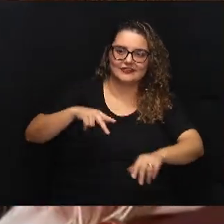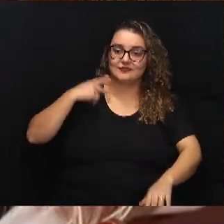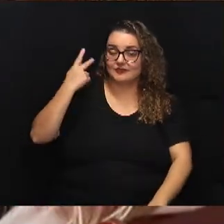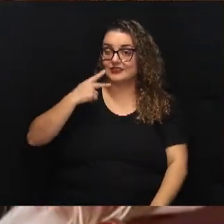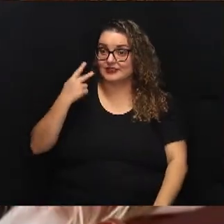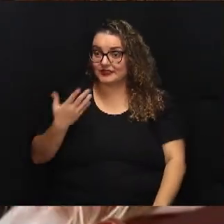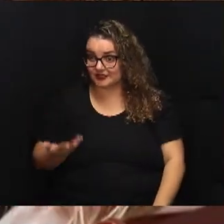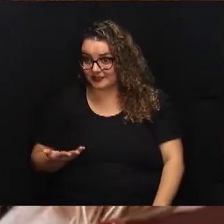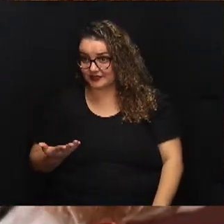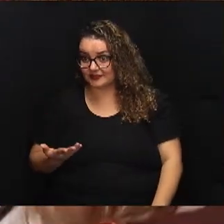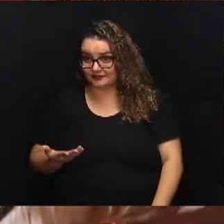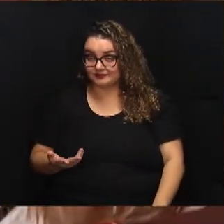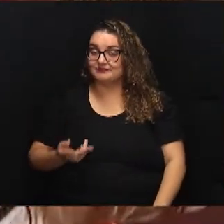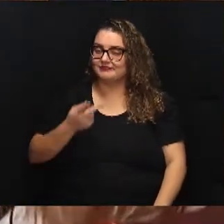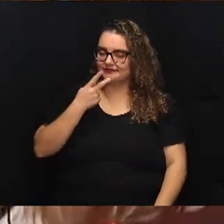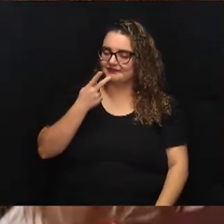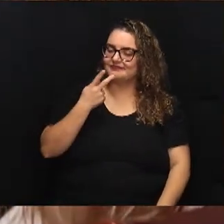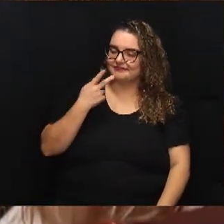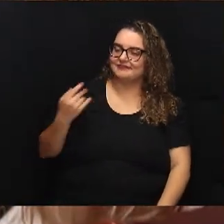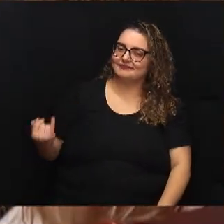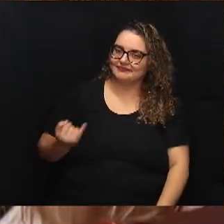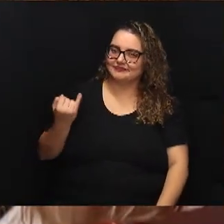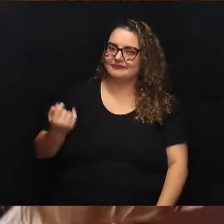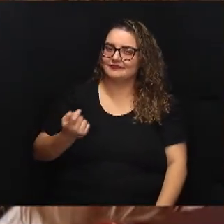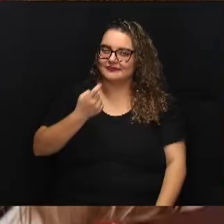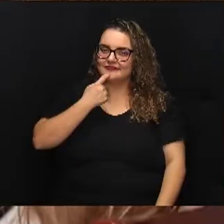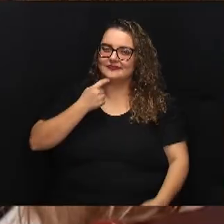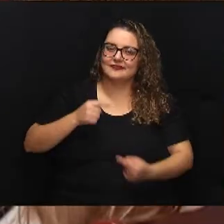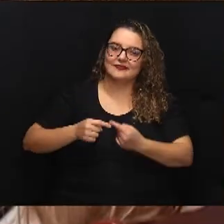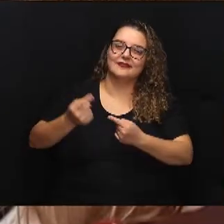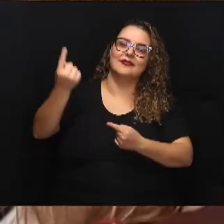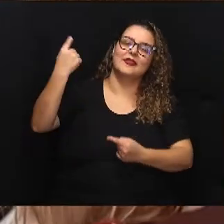parlamentares que enfatizaram, né, aquela Campinas de